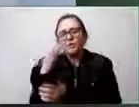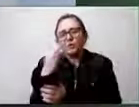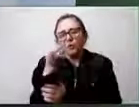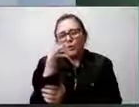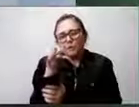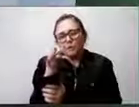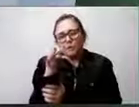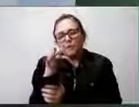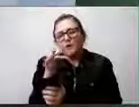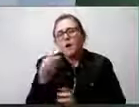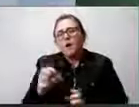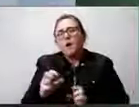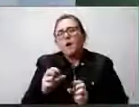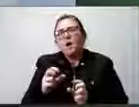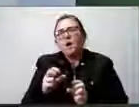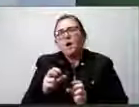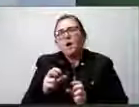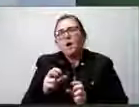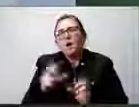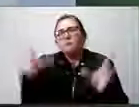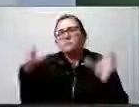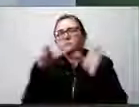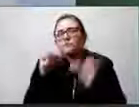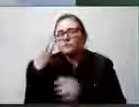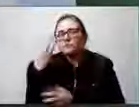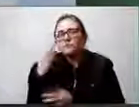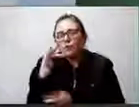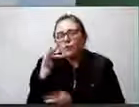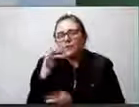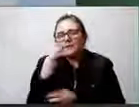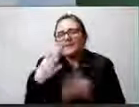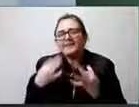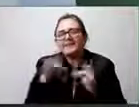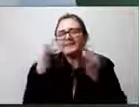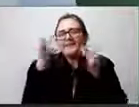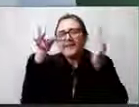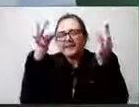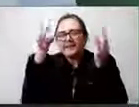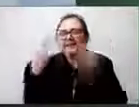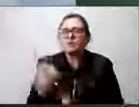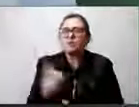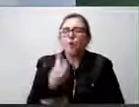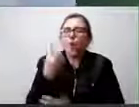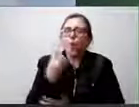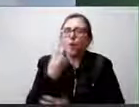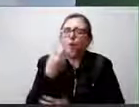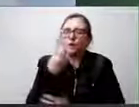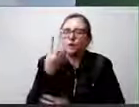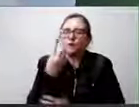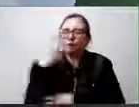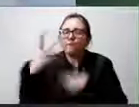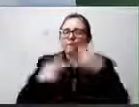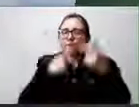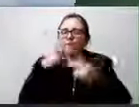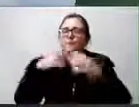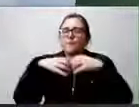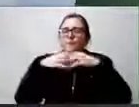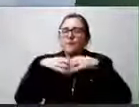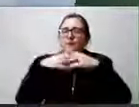do potencial endógeno de inibição da dor, técnicas que têm caráter único exclusivamente do ponto de vista de mecanismo de